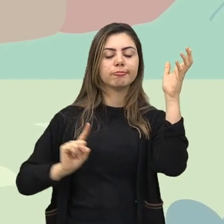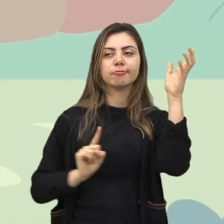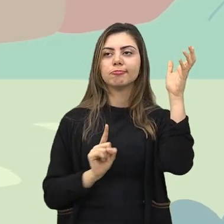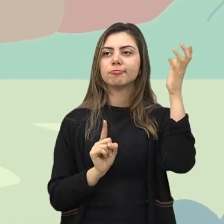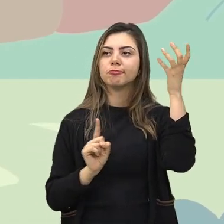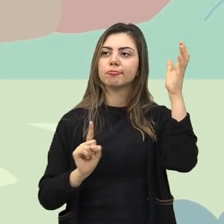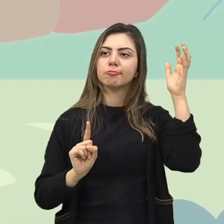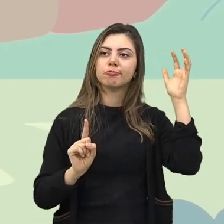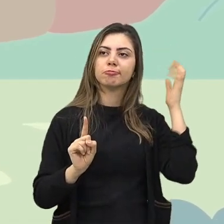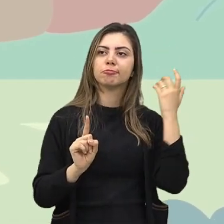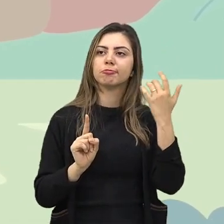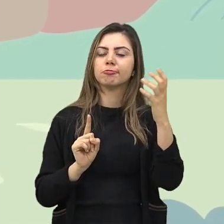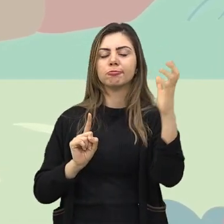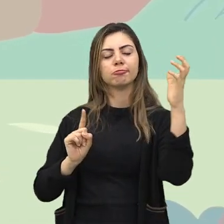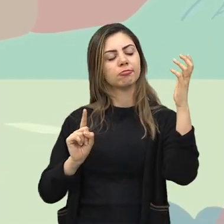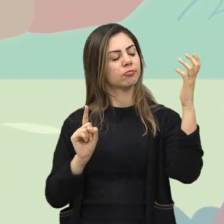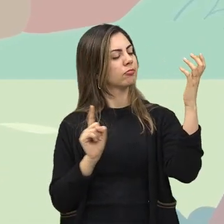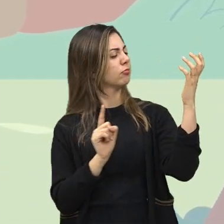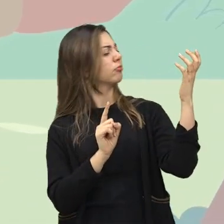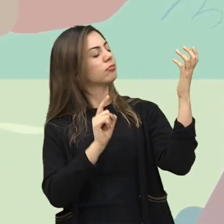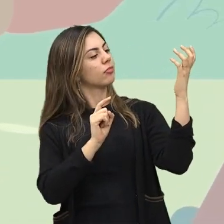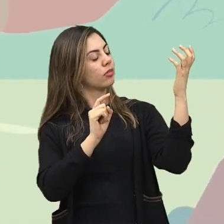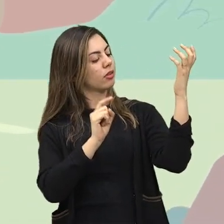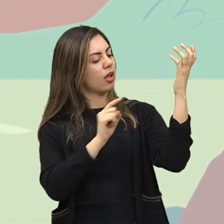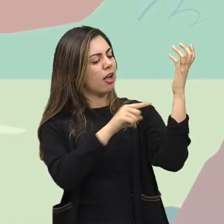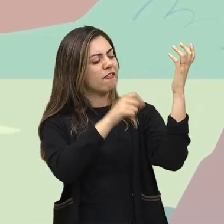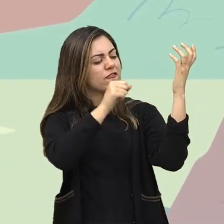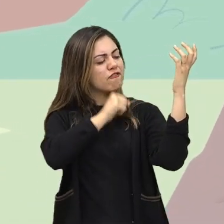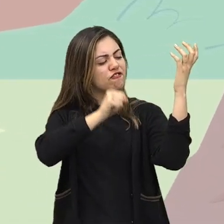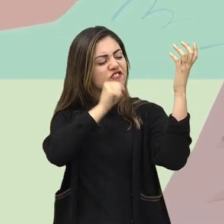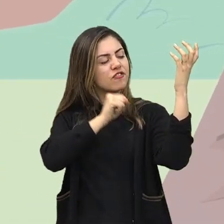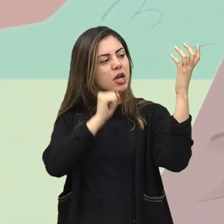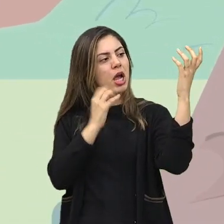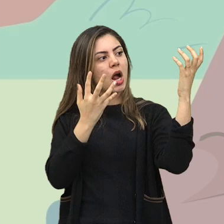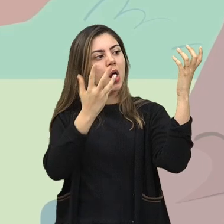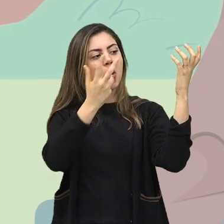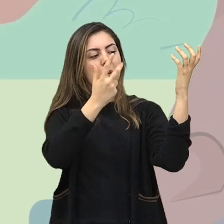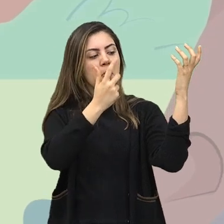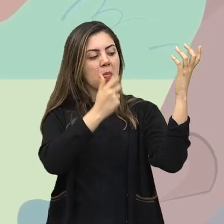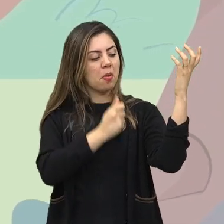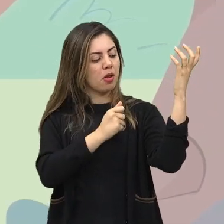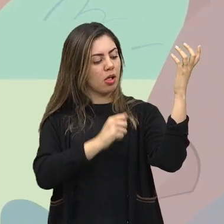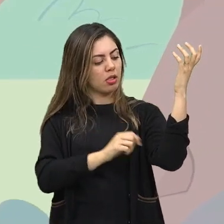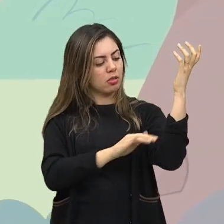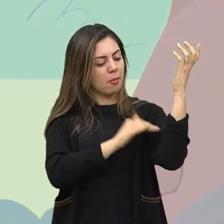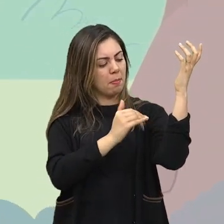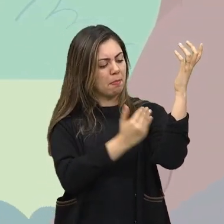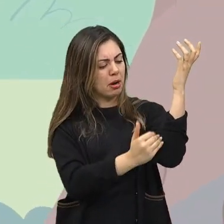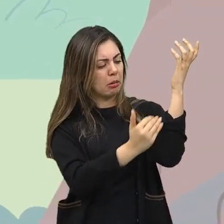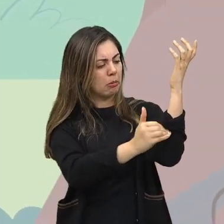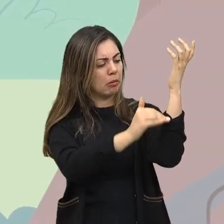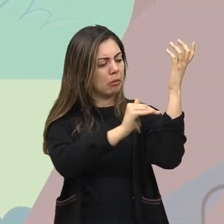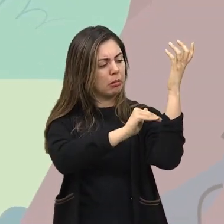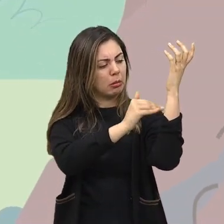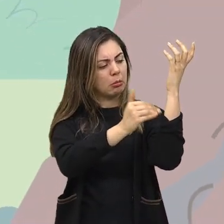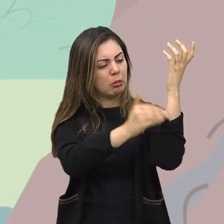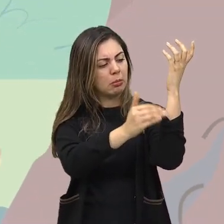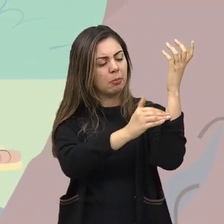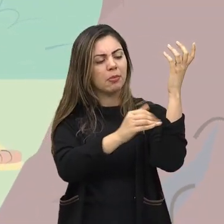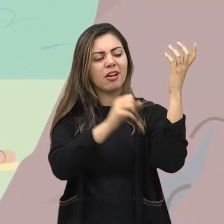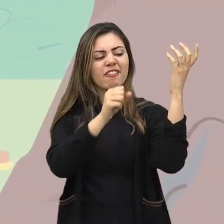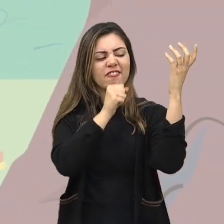pela floresta, Maia encontrou uma árvore antiga e majestosa, cujo tronco era marcado por cicatrizes de